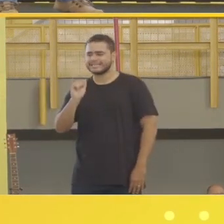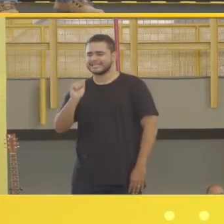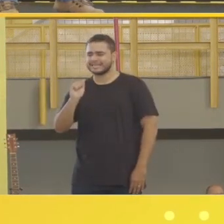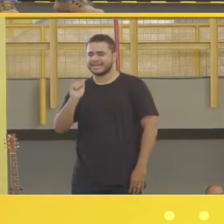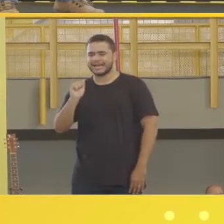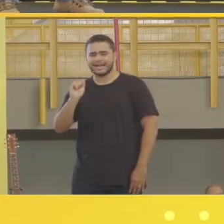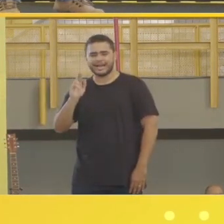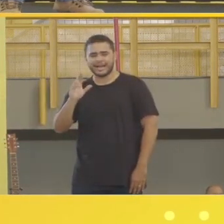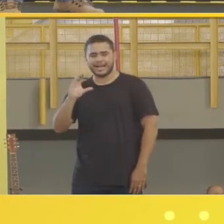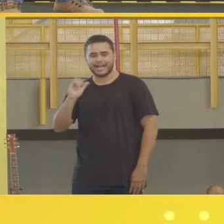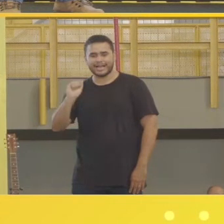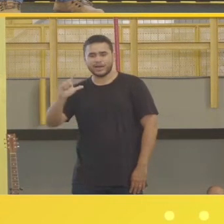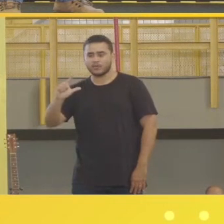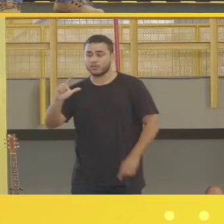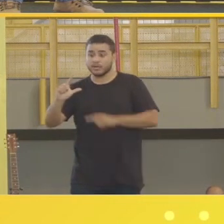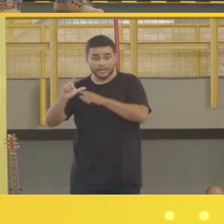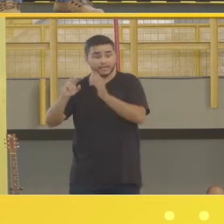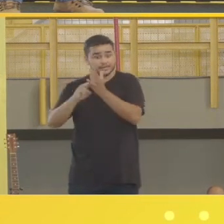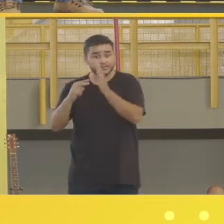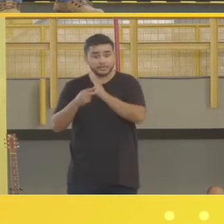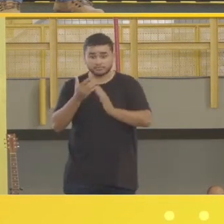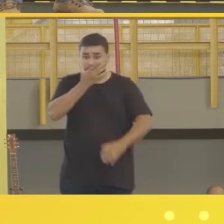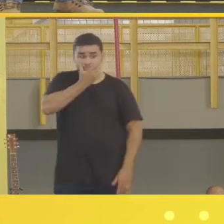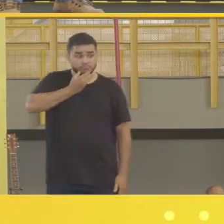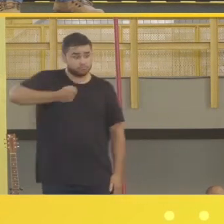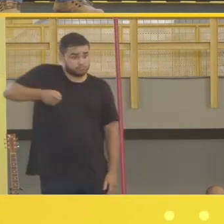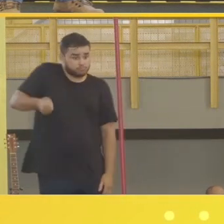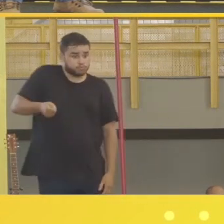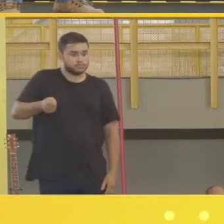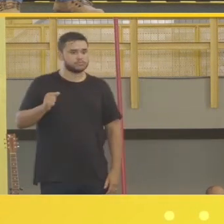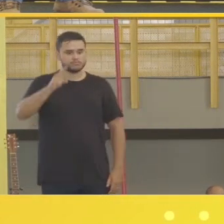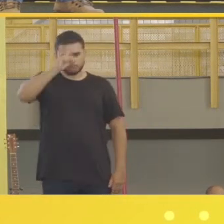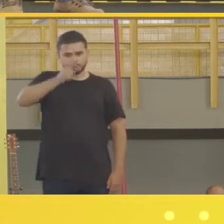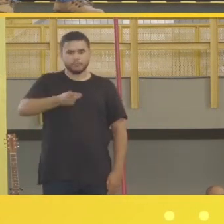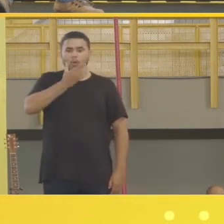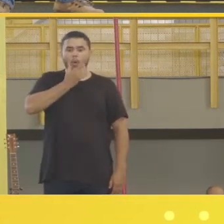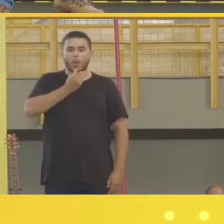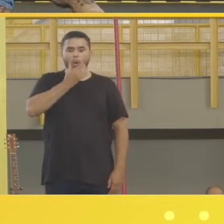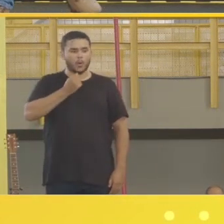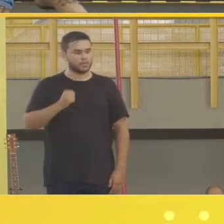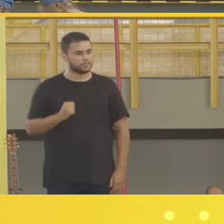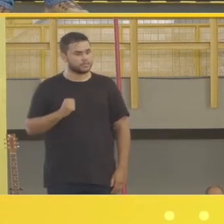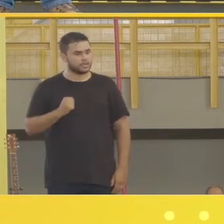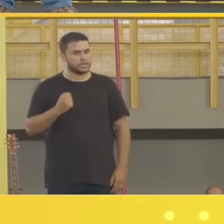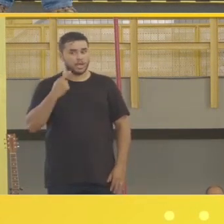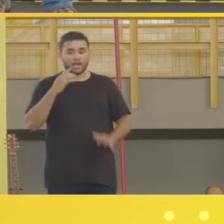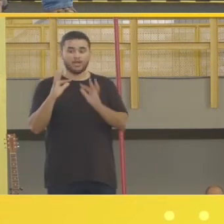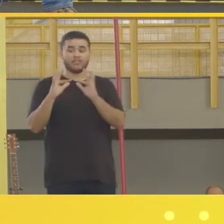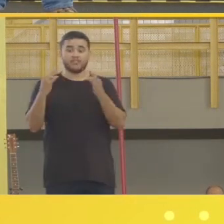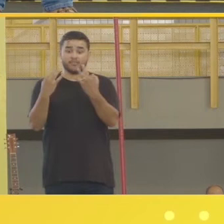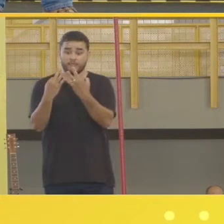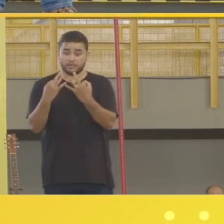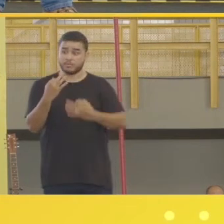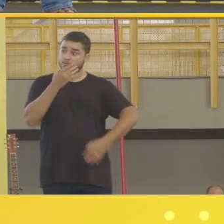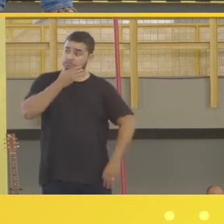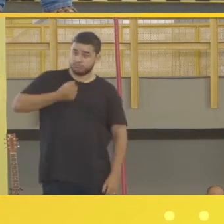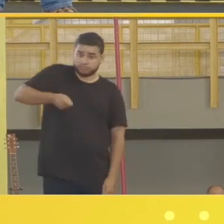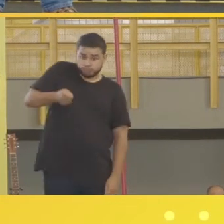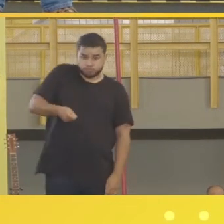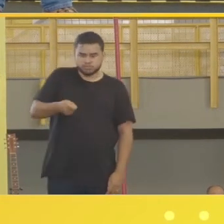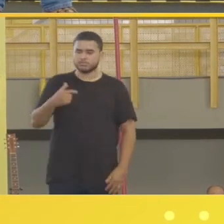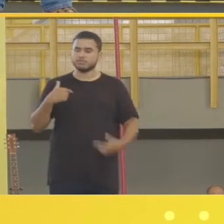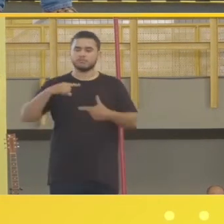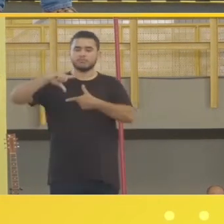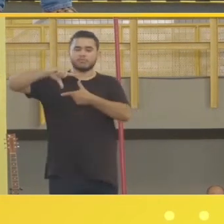é a principal herança rural do Brasil. E quando eu falo do patriarcalismo,